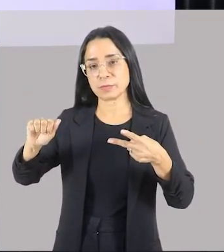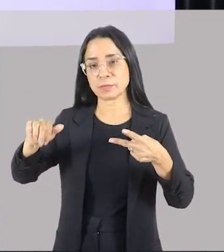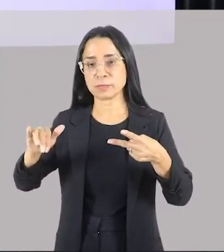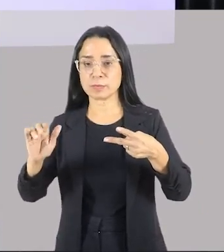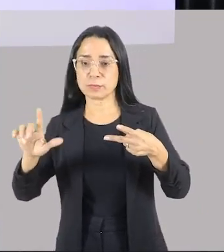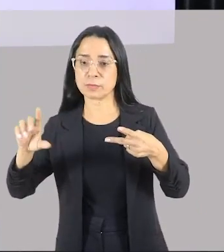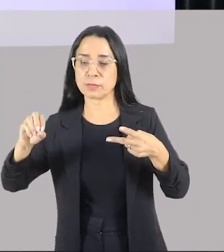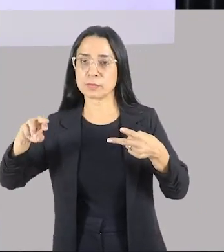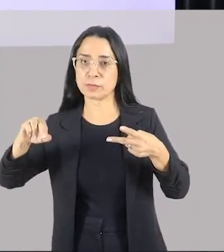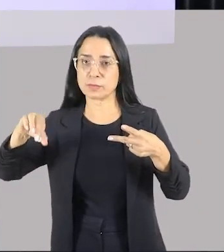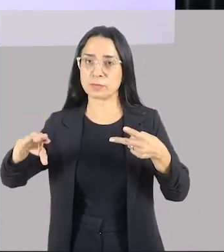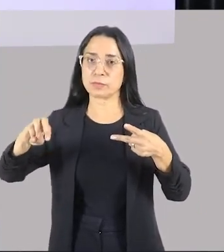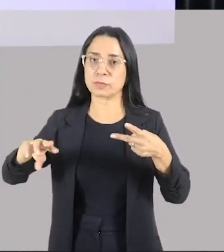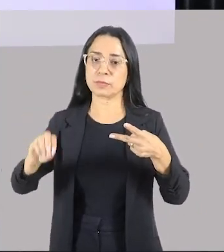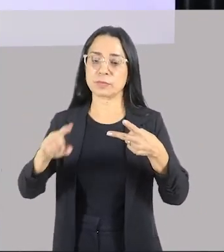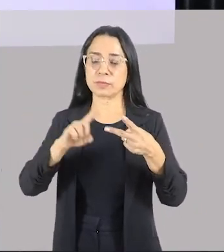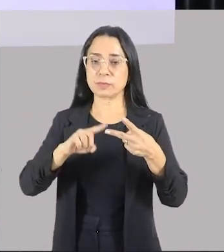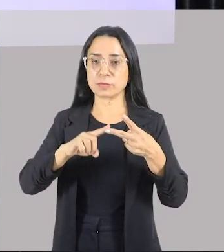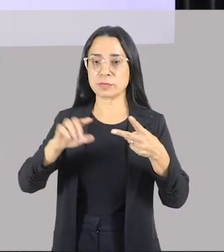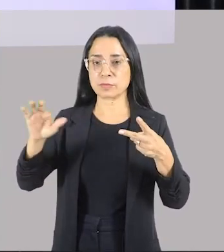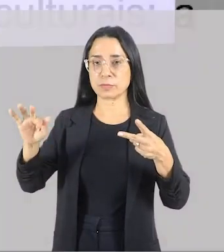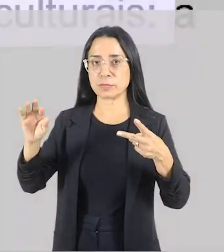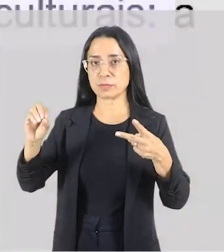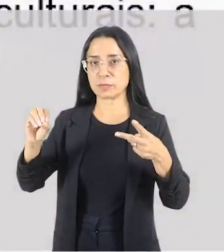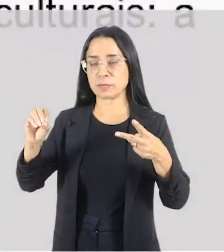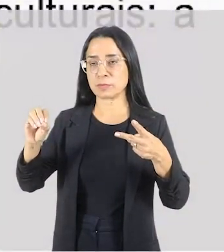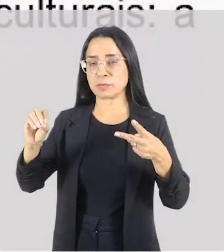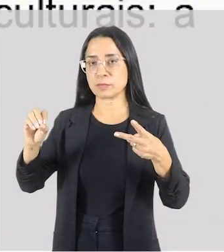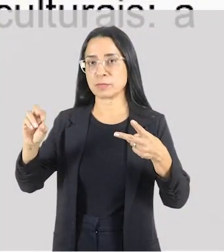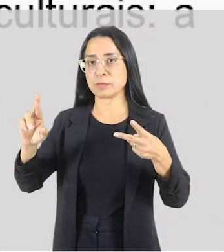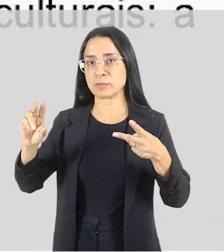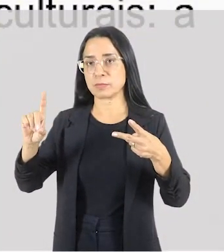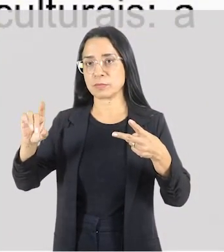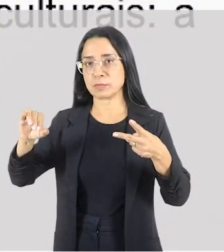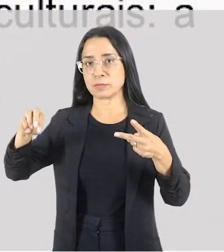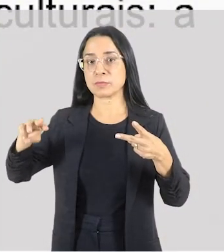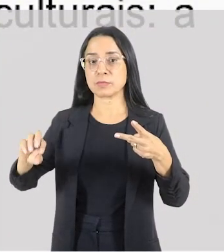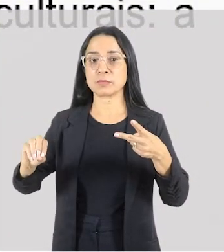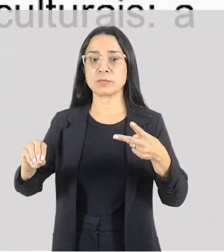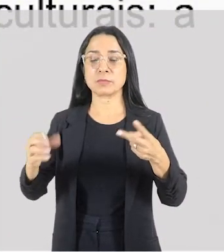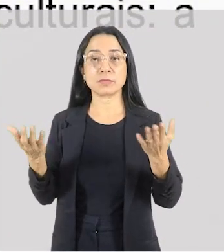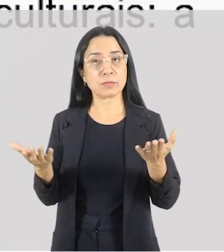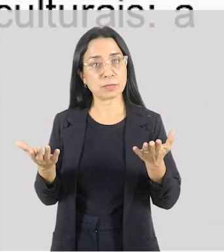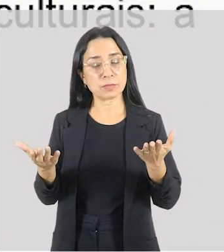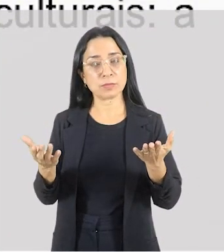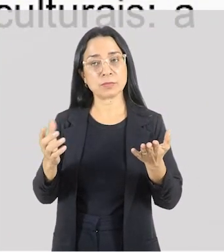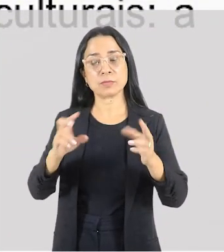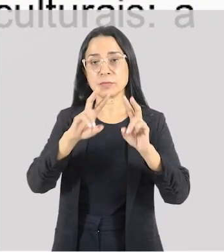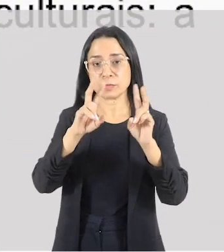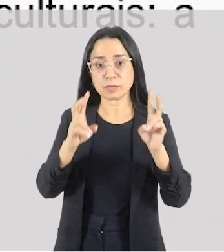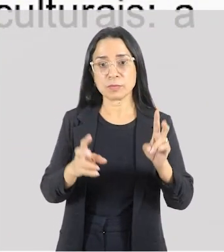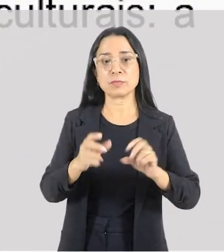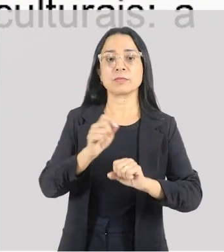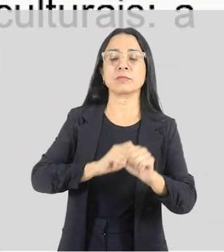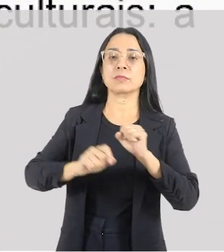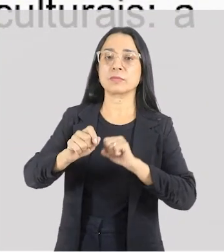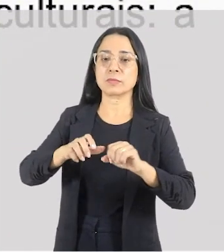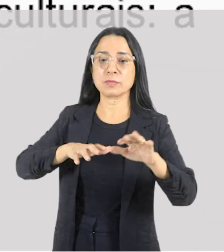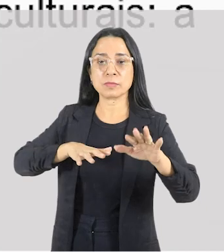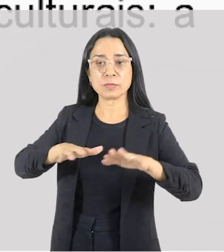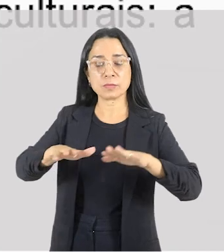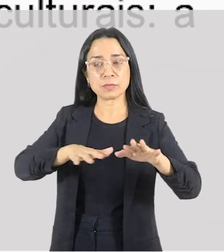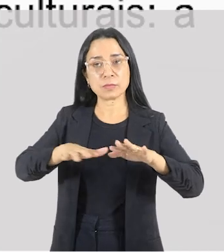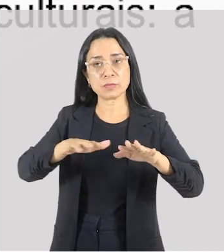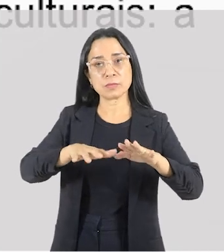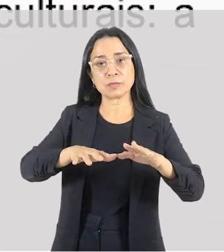nossa temática dentro desse conteúdo será o movimento operário brasileiro em 1920. Bom, na última aula nós vimos que há